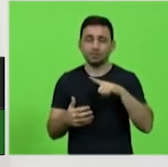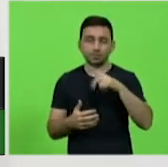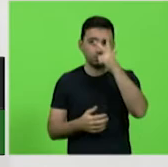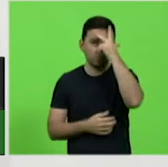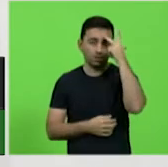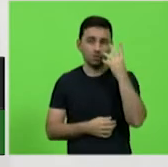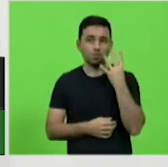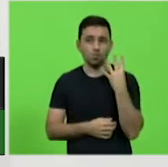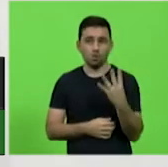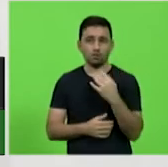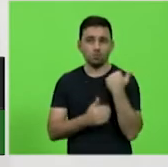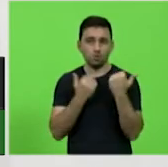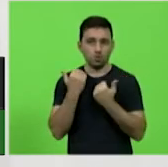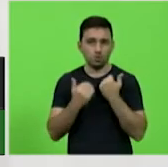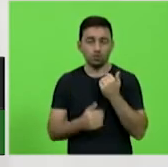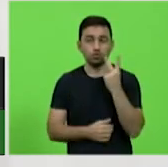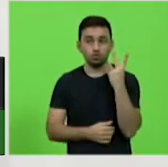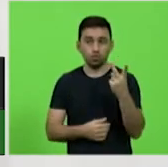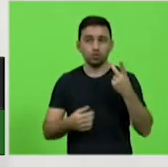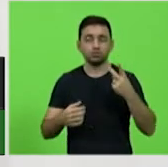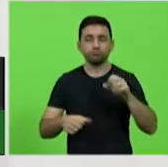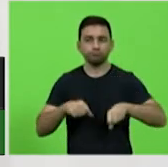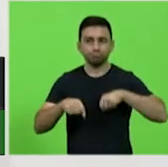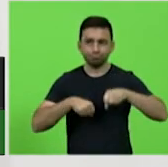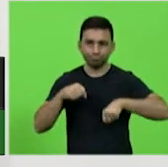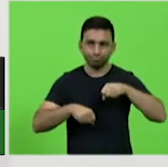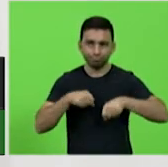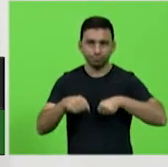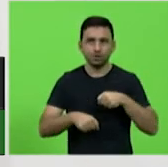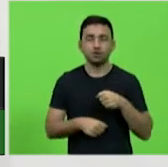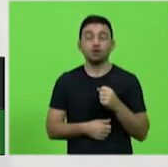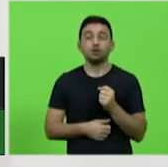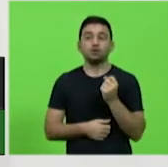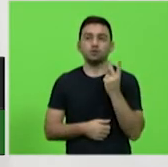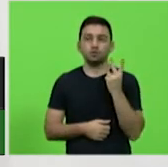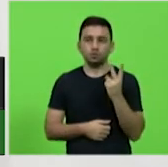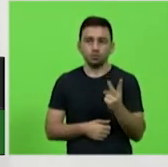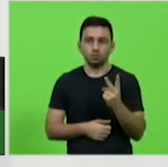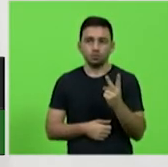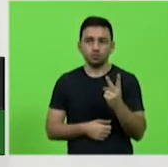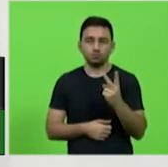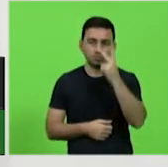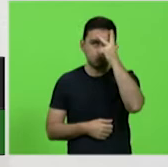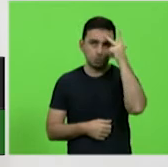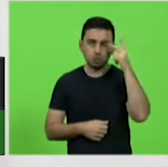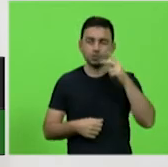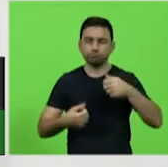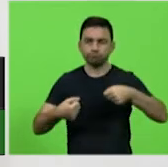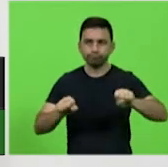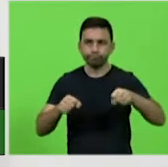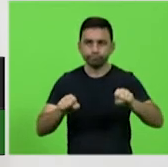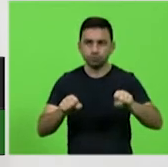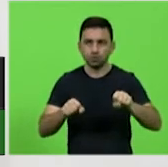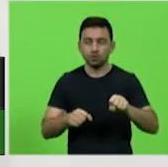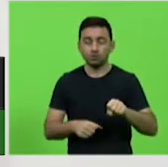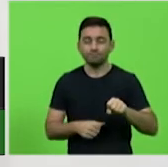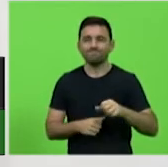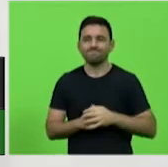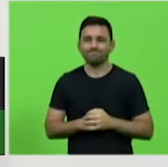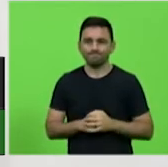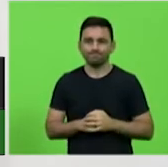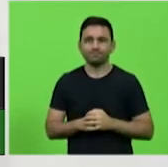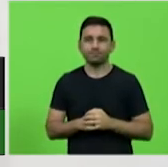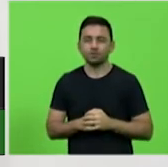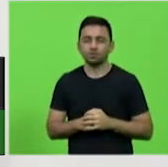pessoas, 2 ciclistas e 2 motociclistas, 2 casais que perderam